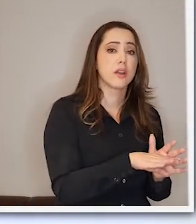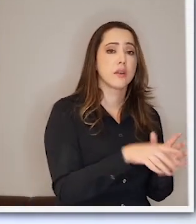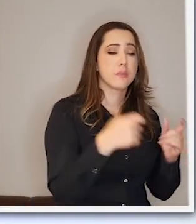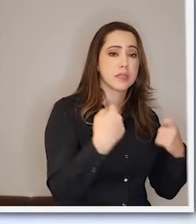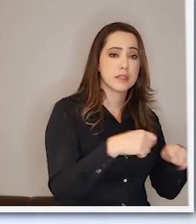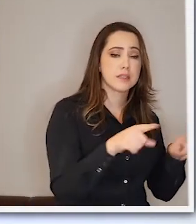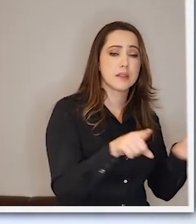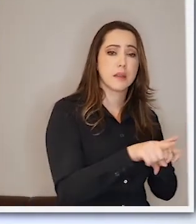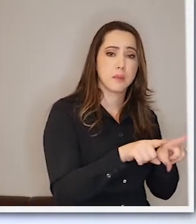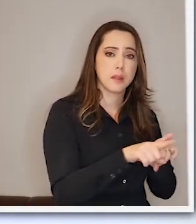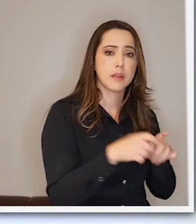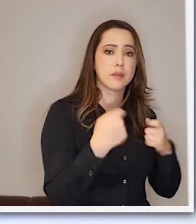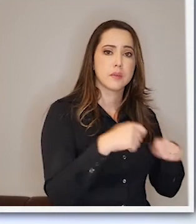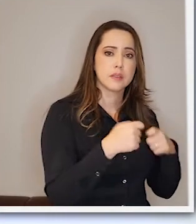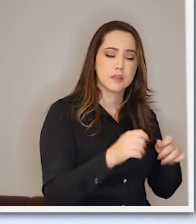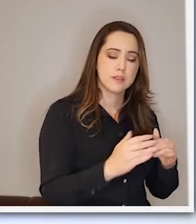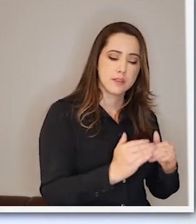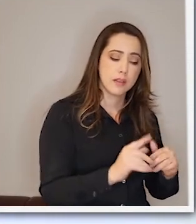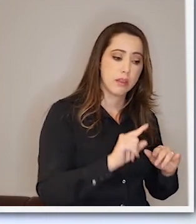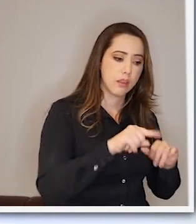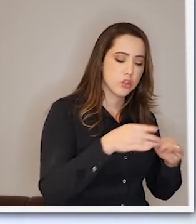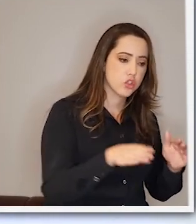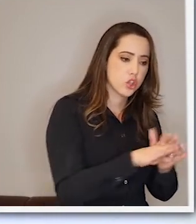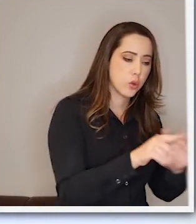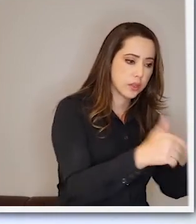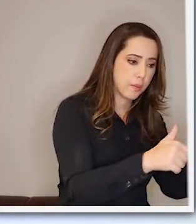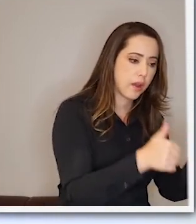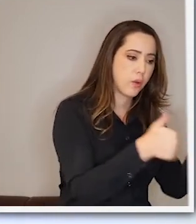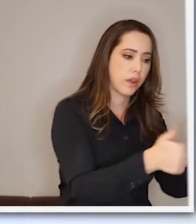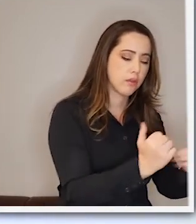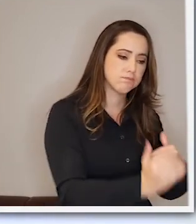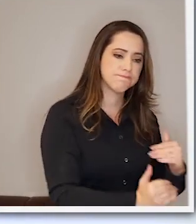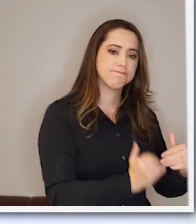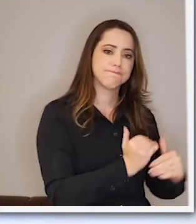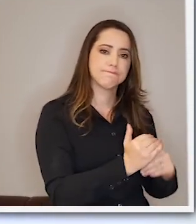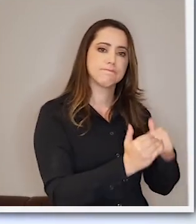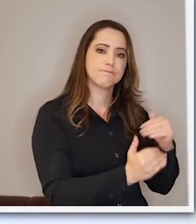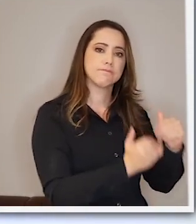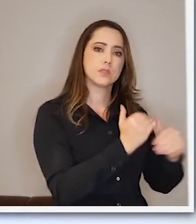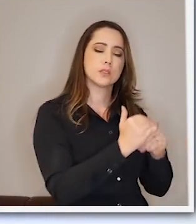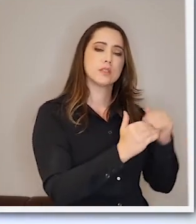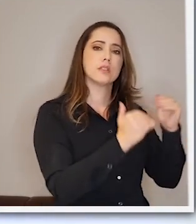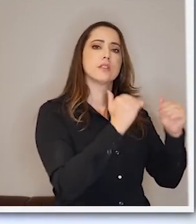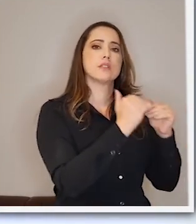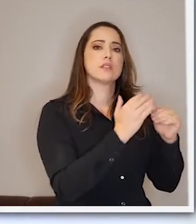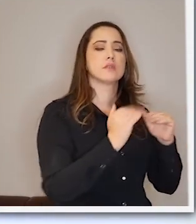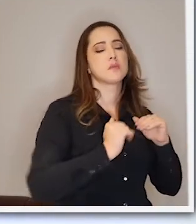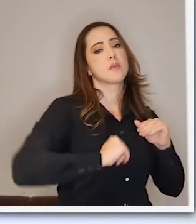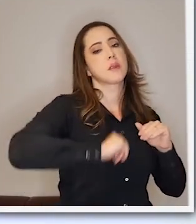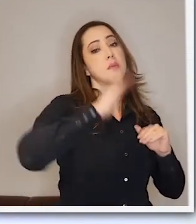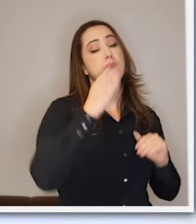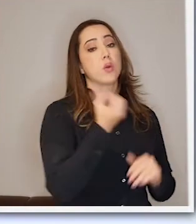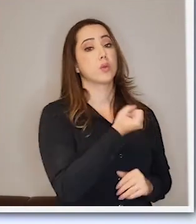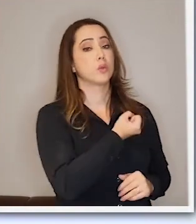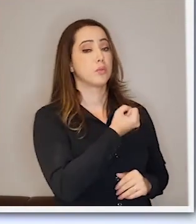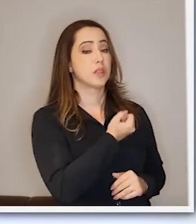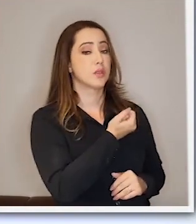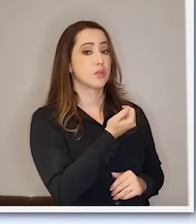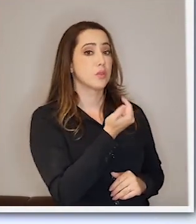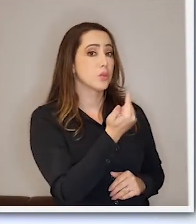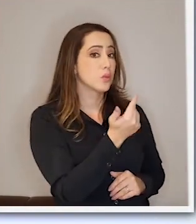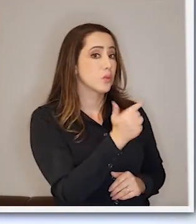inclusão. Ele precisa chegar ao emprego. Para ele chegar ao emprego, após chegar, ele precisa também ter promoção.